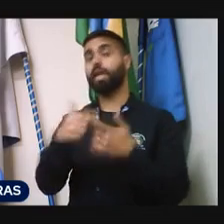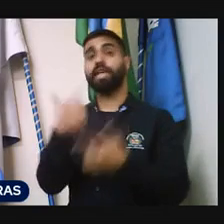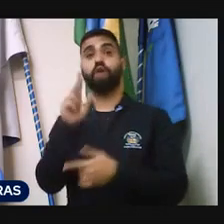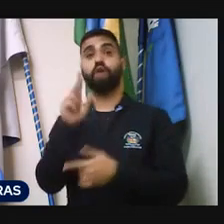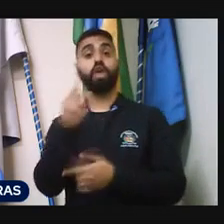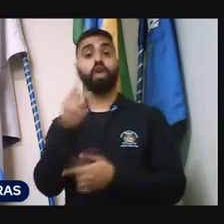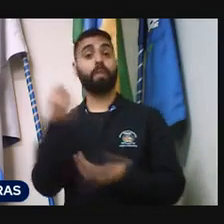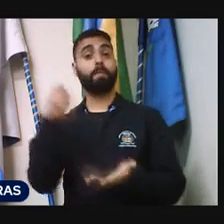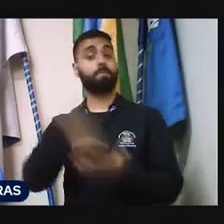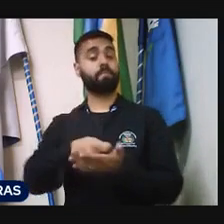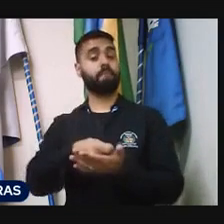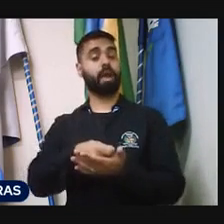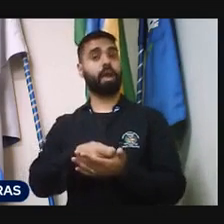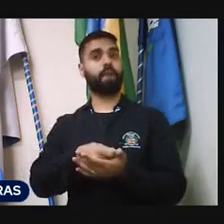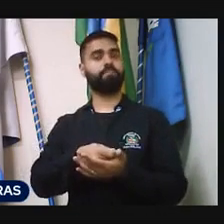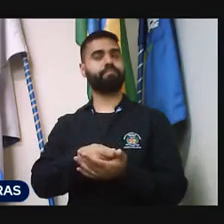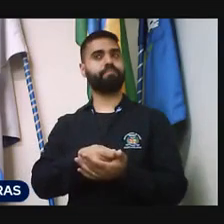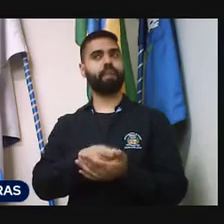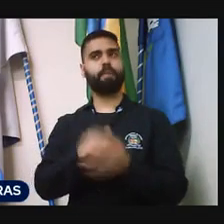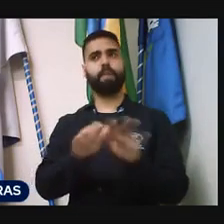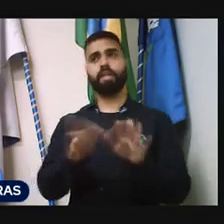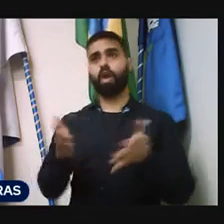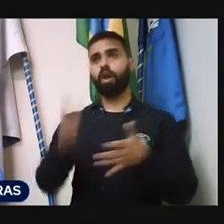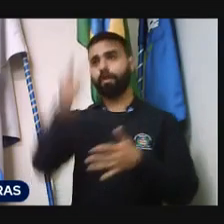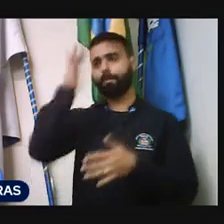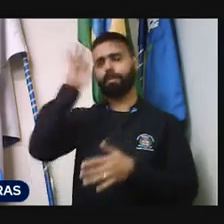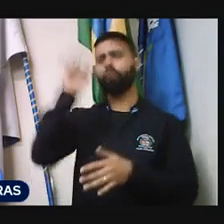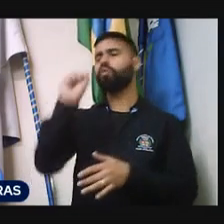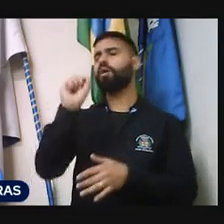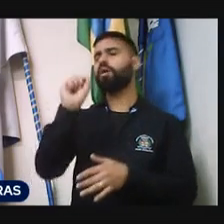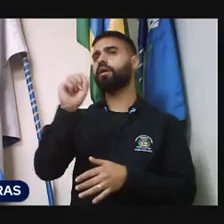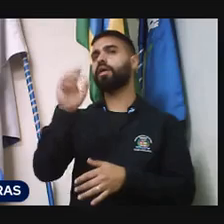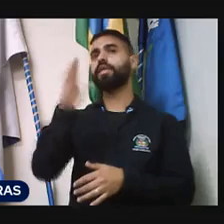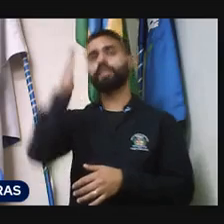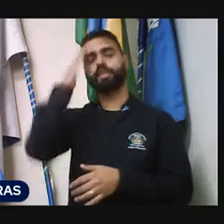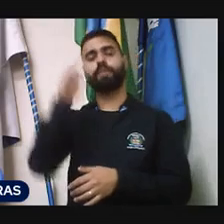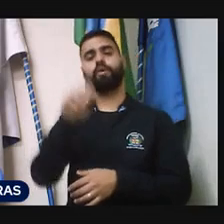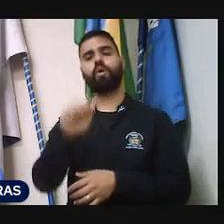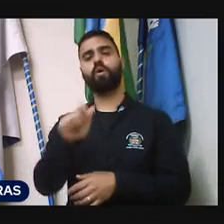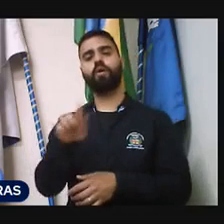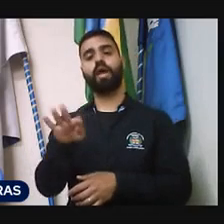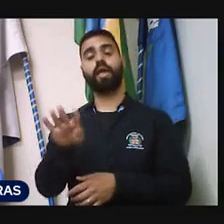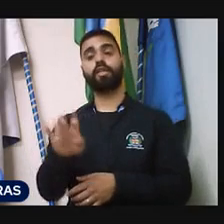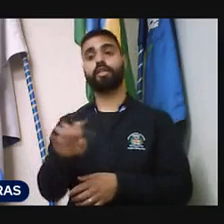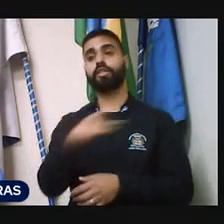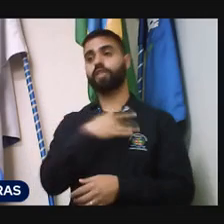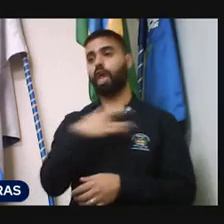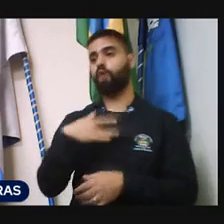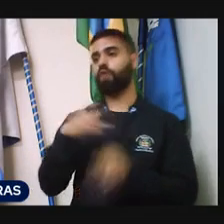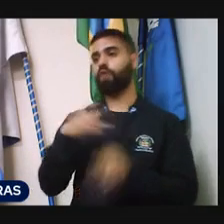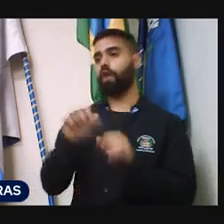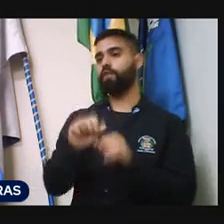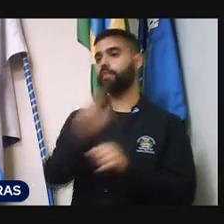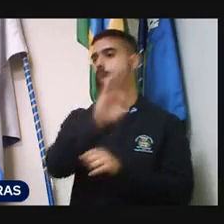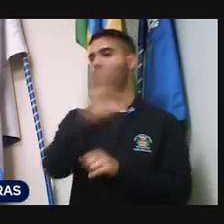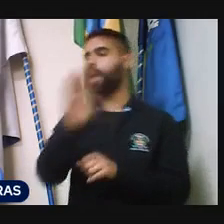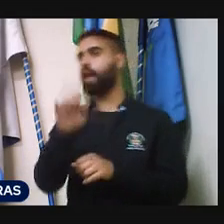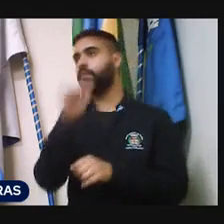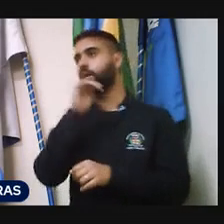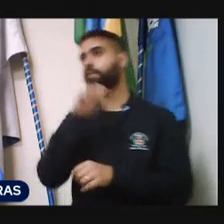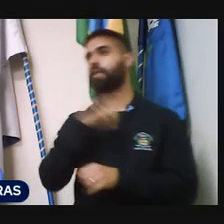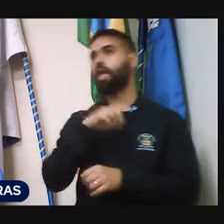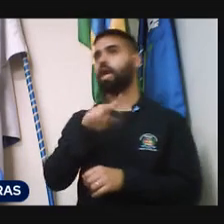dinheiro para pagar o colégio a pessoa todo mundo sabe o que o agente de saúde foi feito para o bairro vagando na